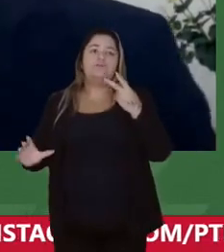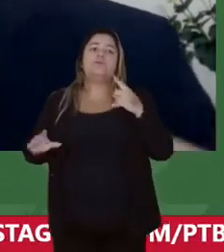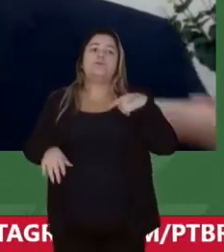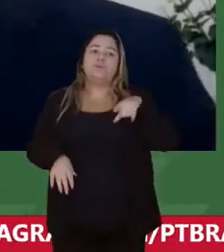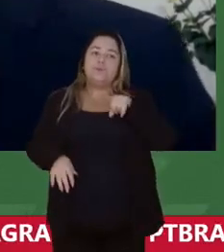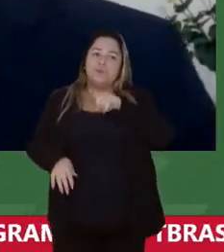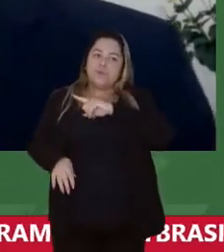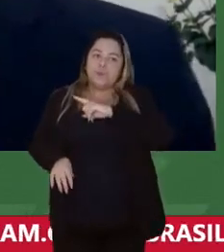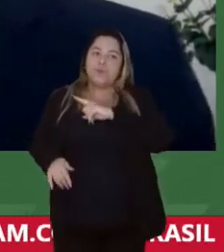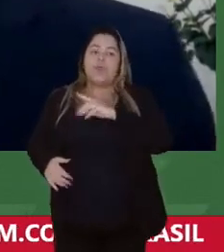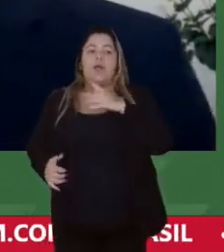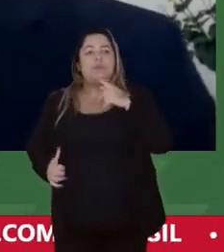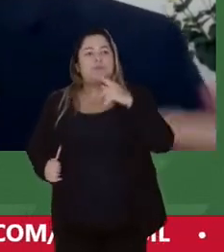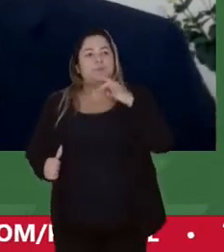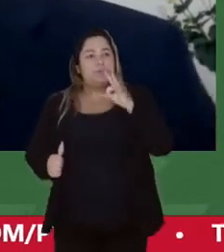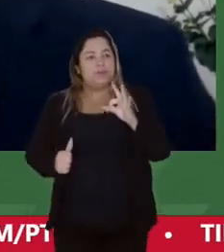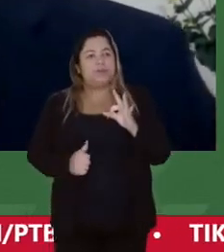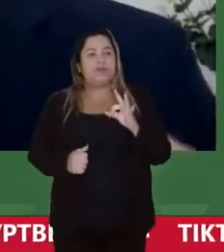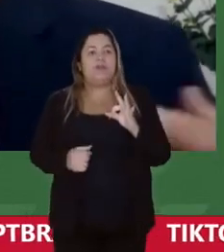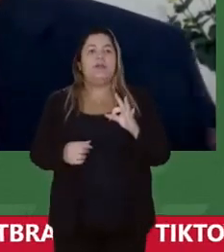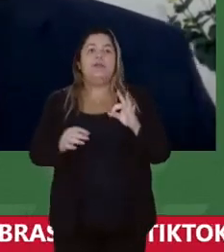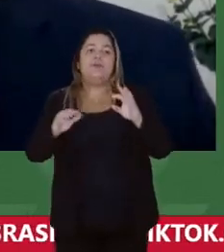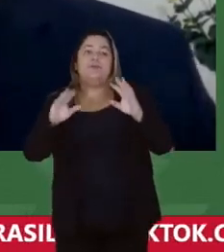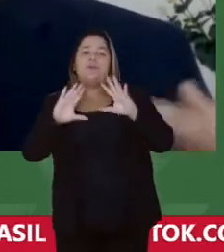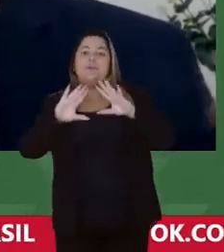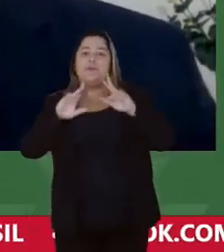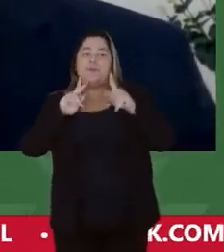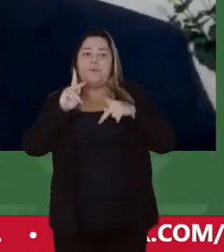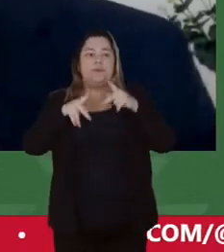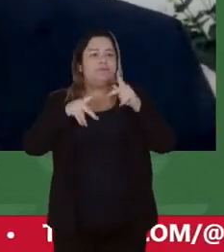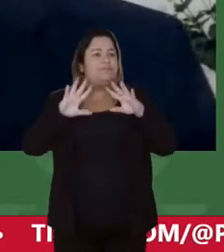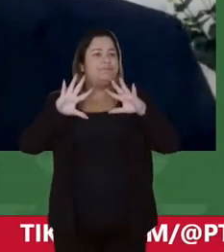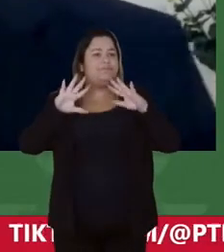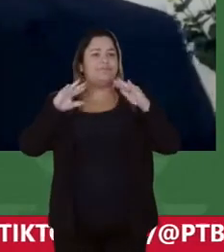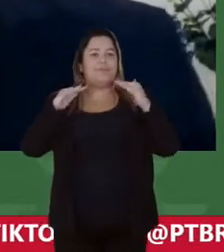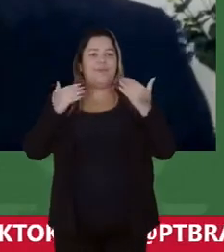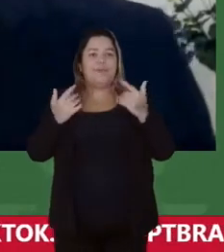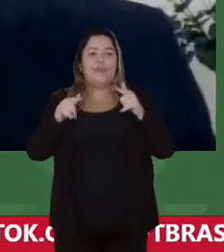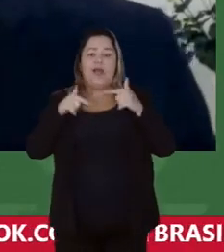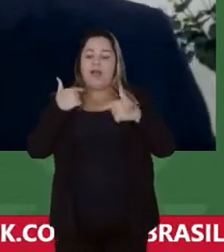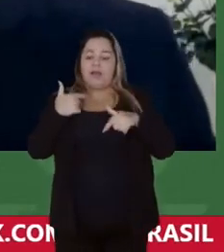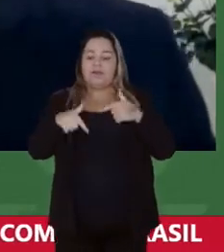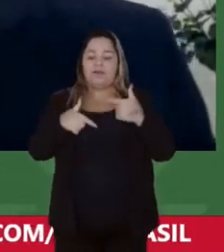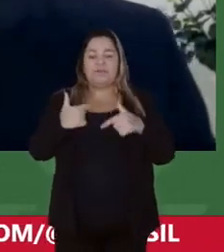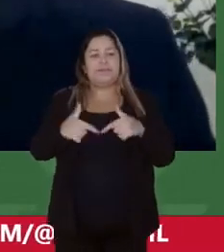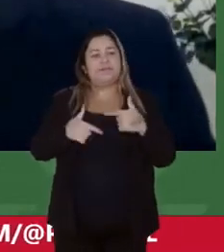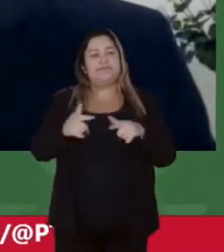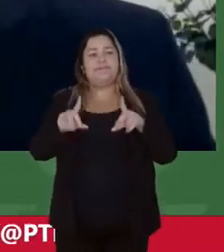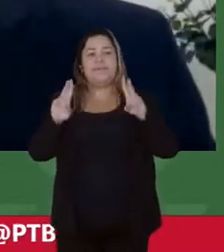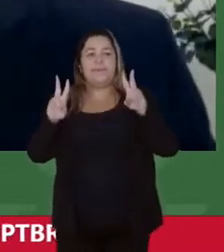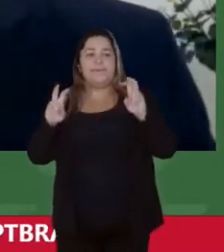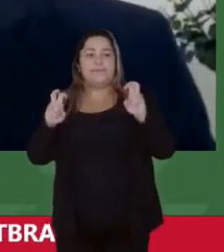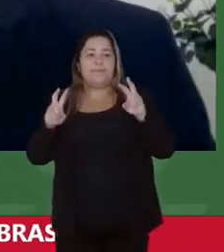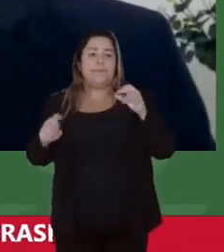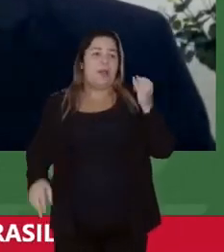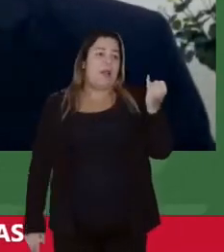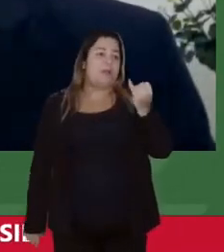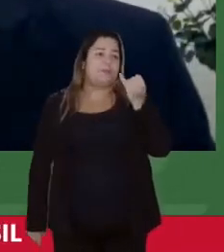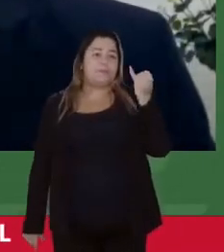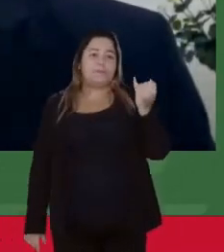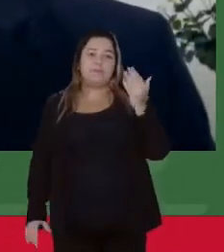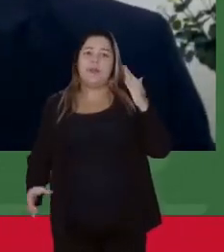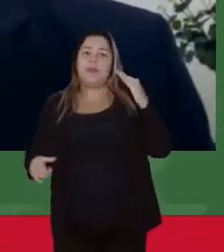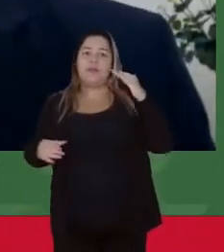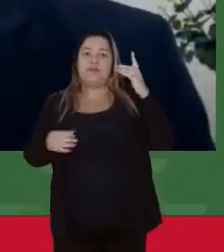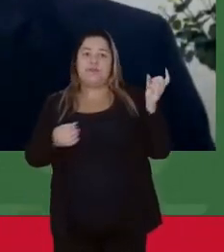partido, com este público, com vocês que trabalham aí, para mim, as temáticas que são mais importantes para a